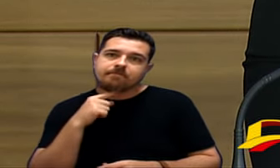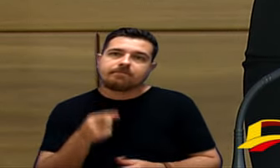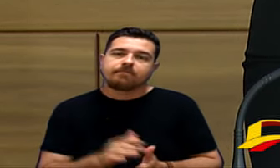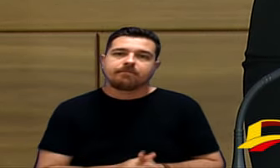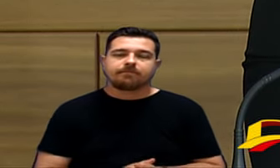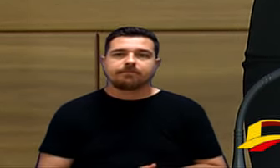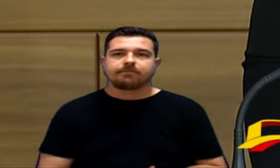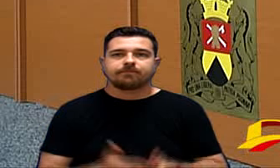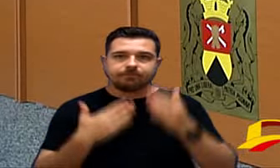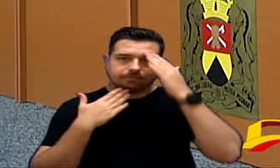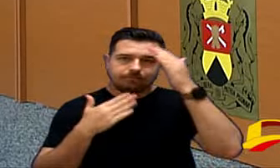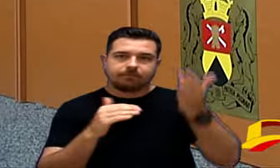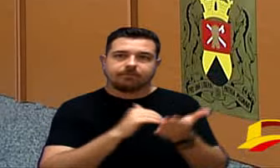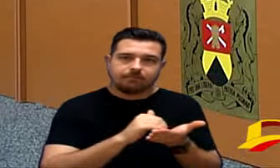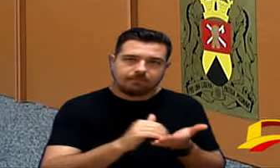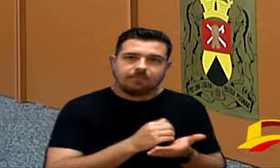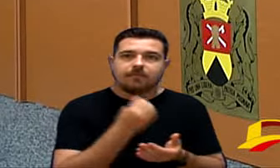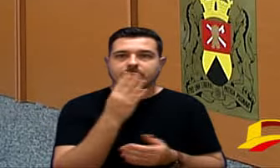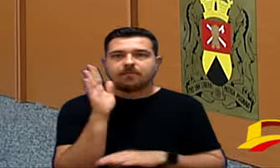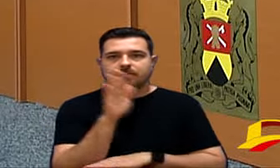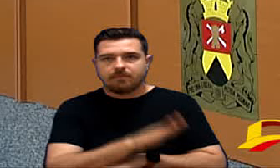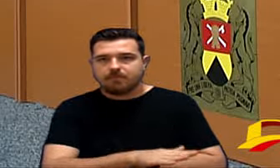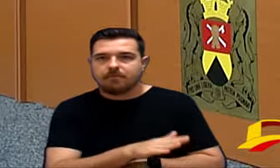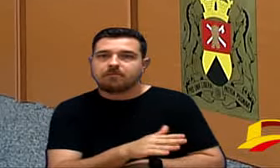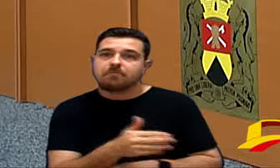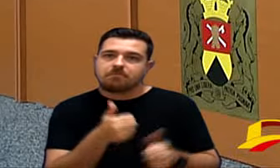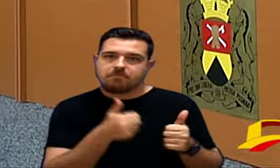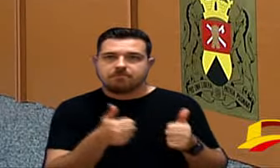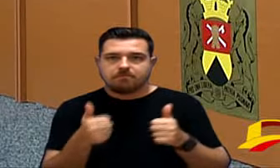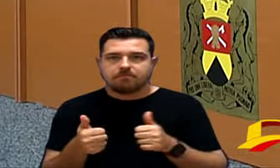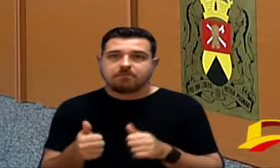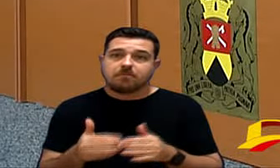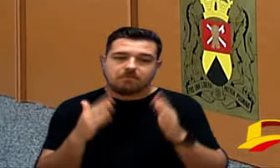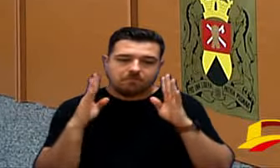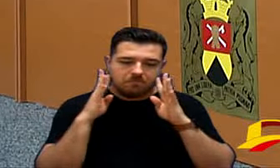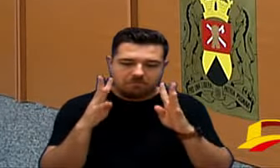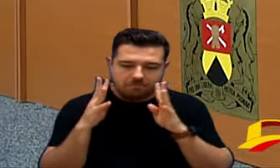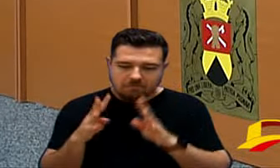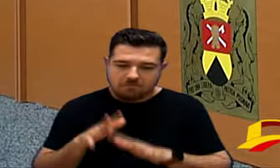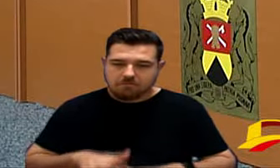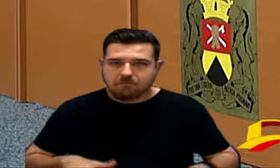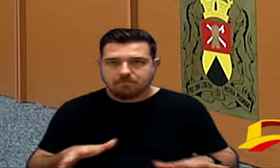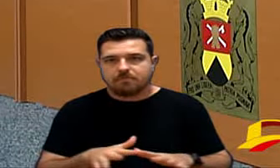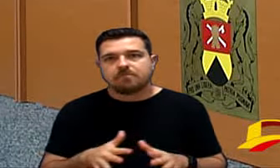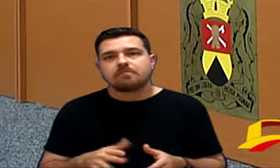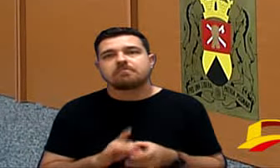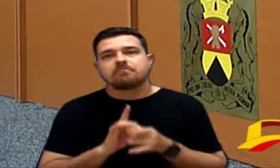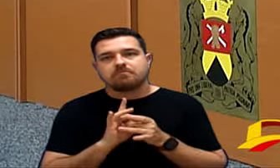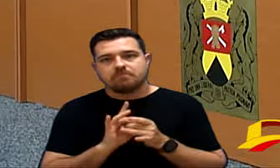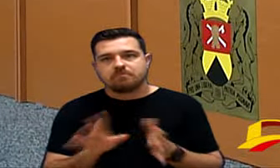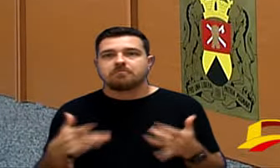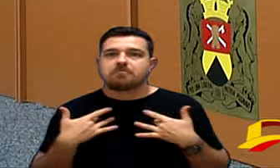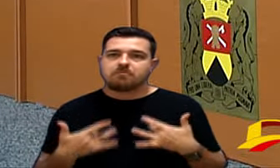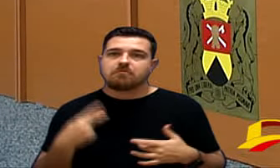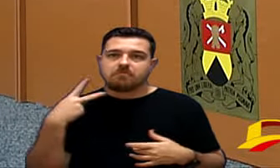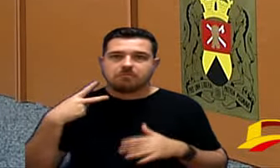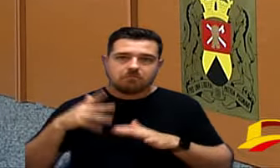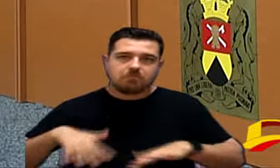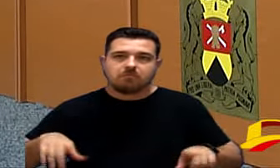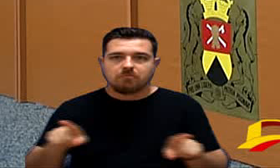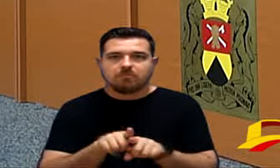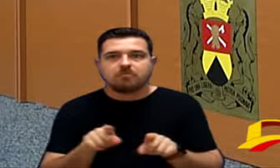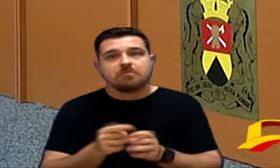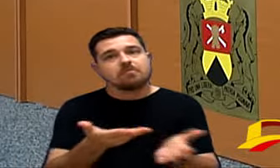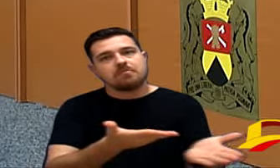Obrigado secretário uma boa tarde agradeço aí pela sua atenção aí e disponibilidade dos vereadores e damos